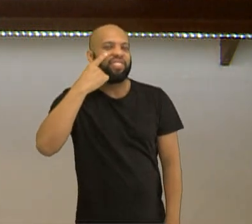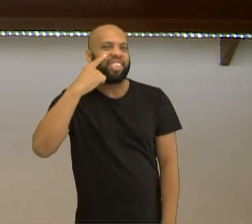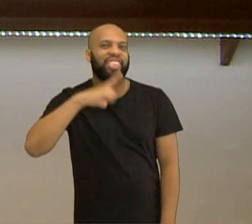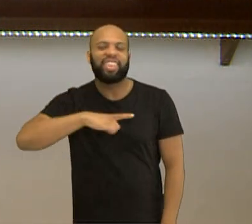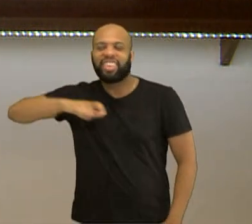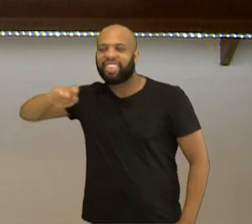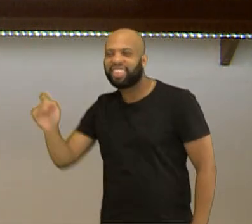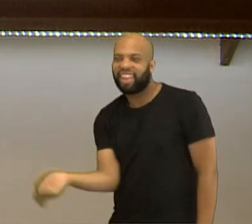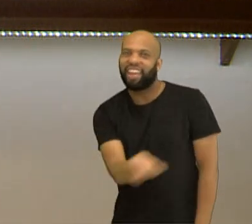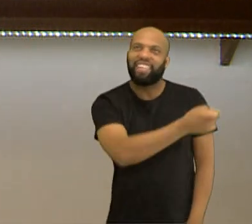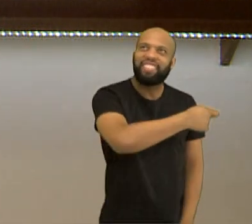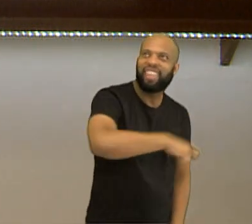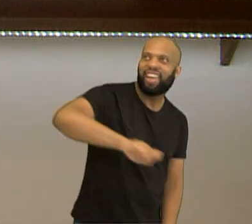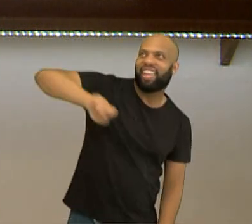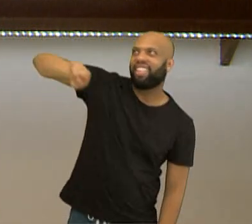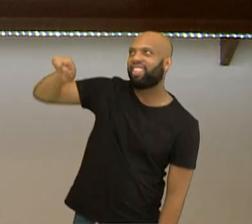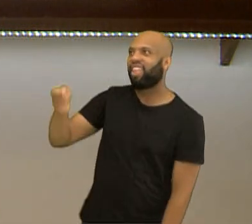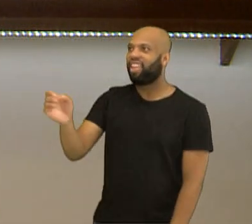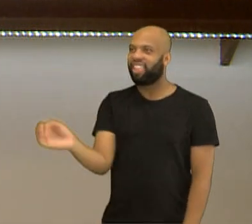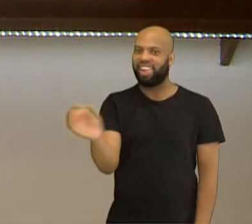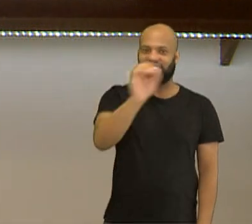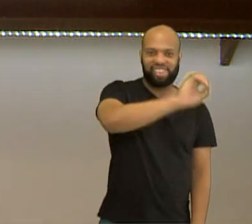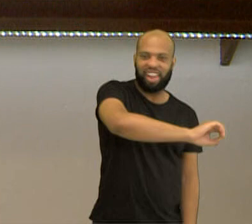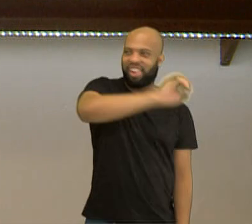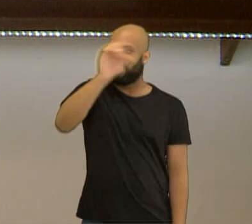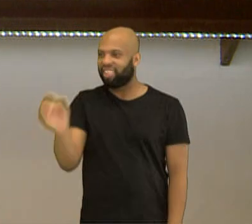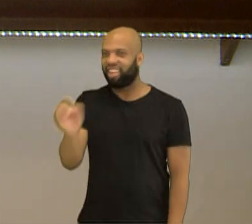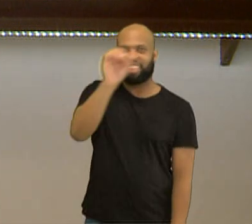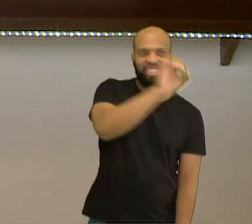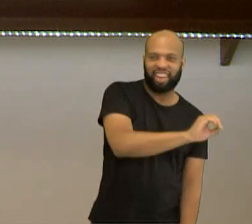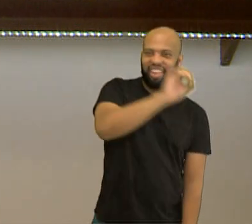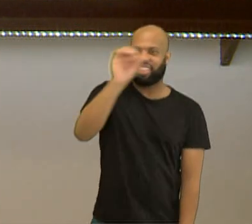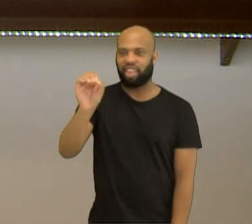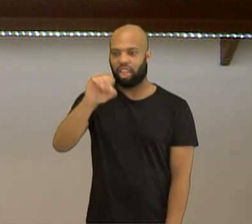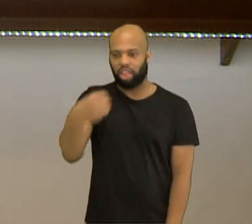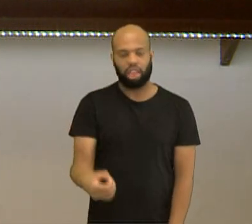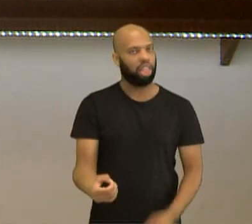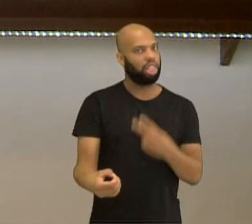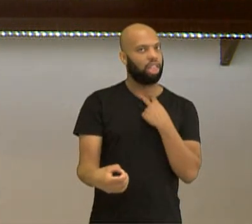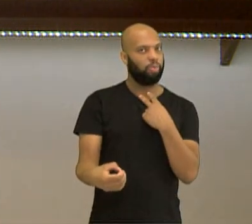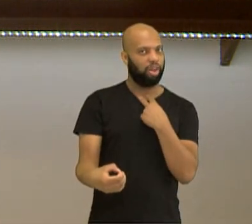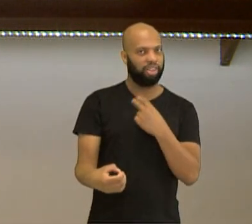bem legal, tentando, né, não derrubar a bolinha no chão.